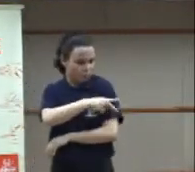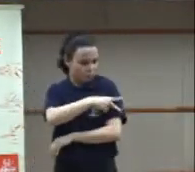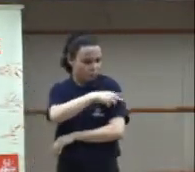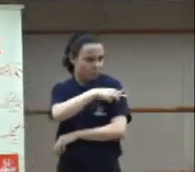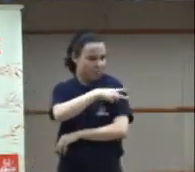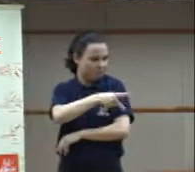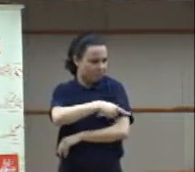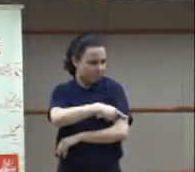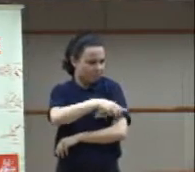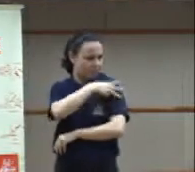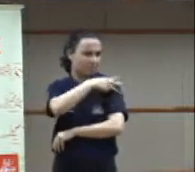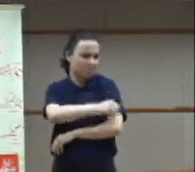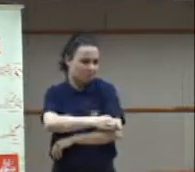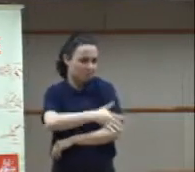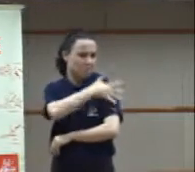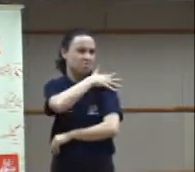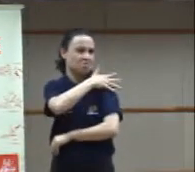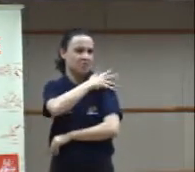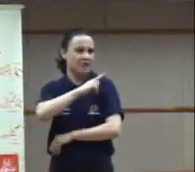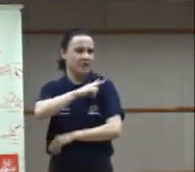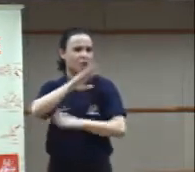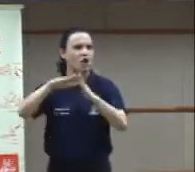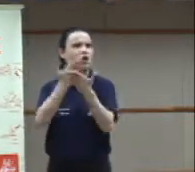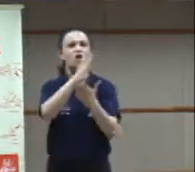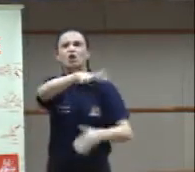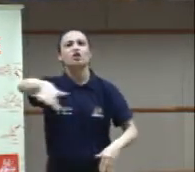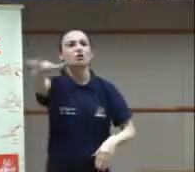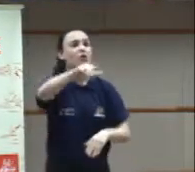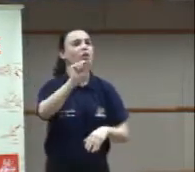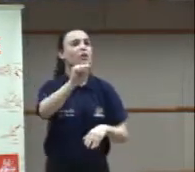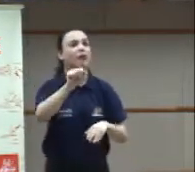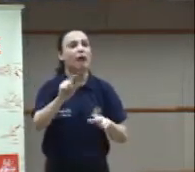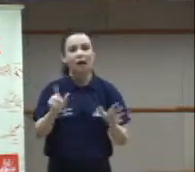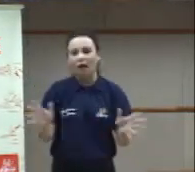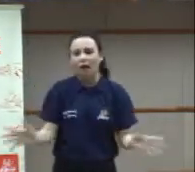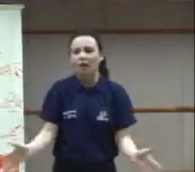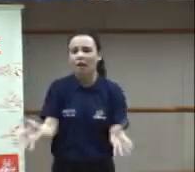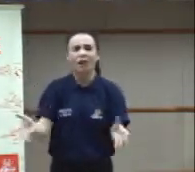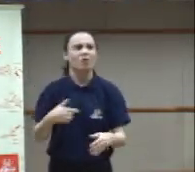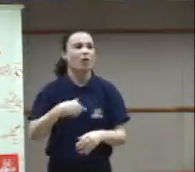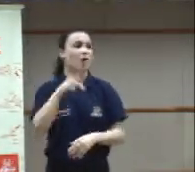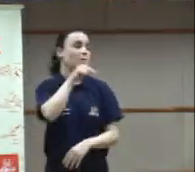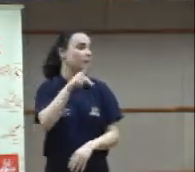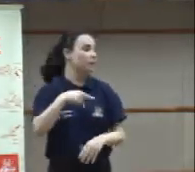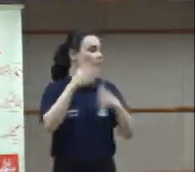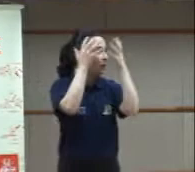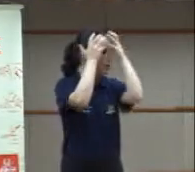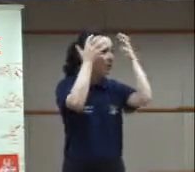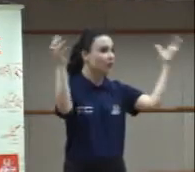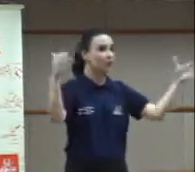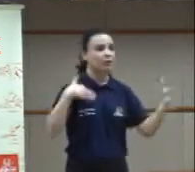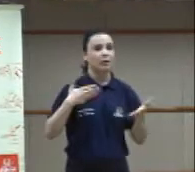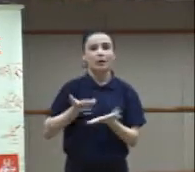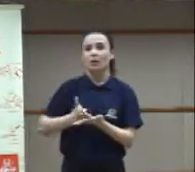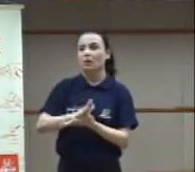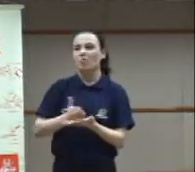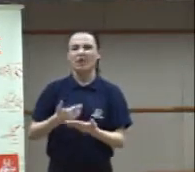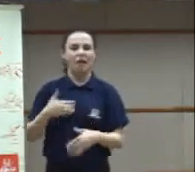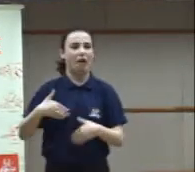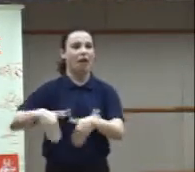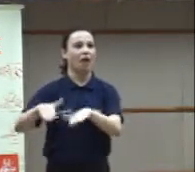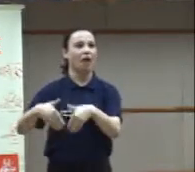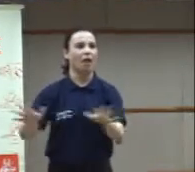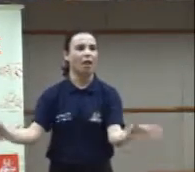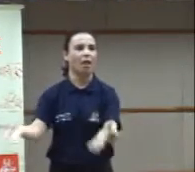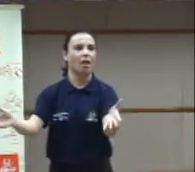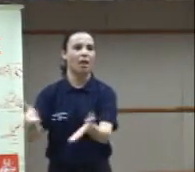a inclusão, ou porque eles também já estão incomodados com aquele aluno na sala. Não, isso não